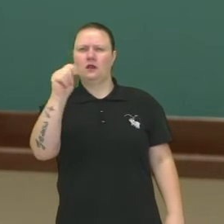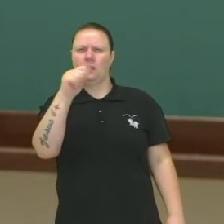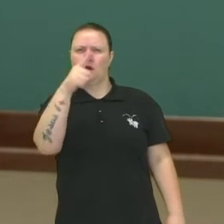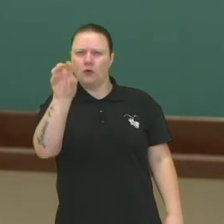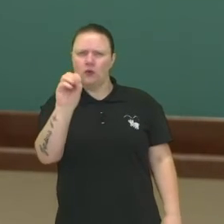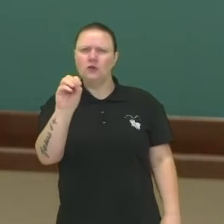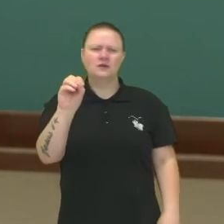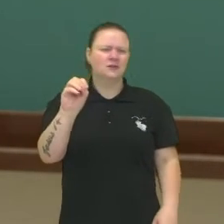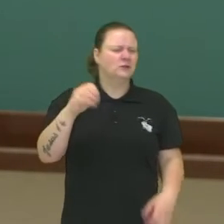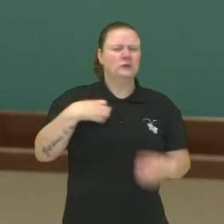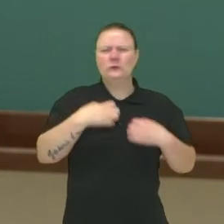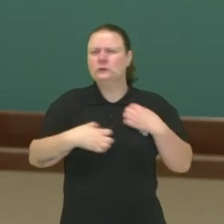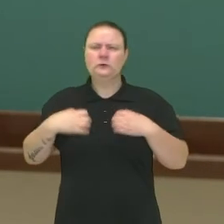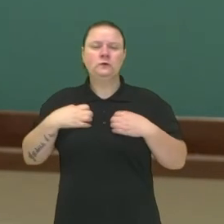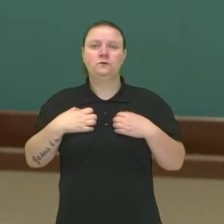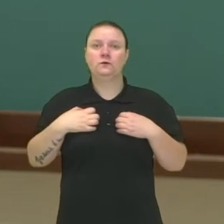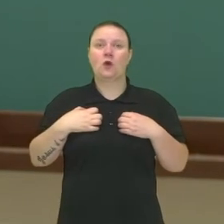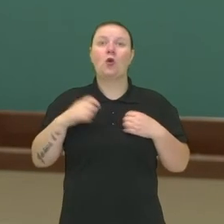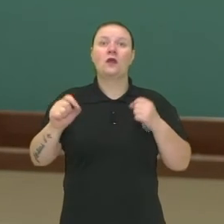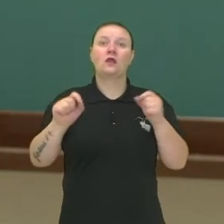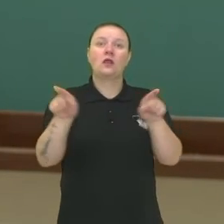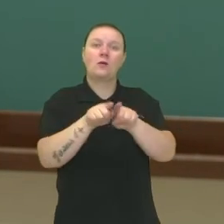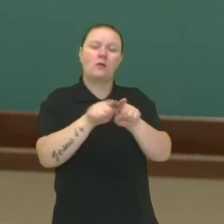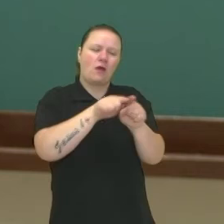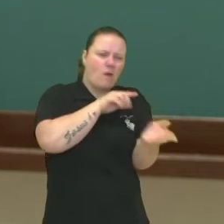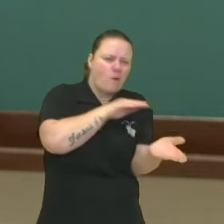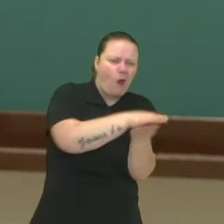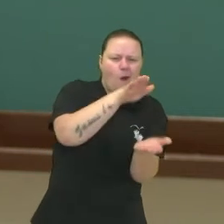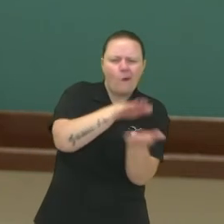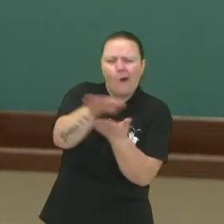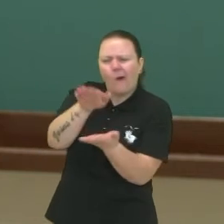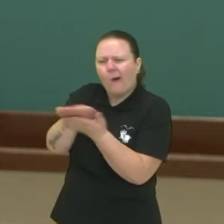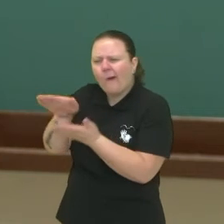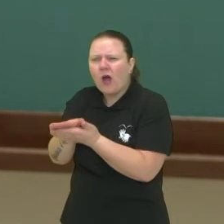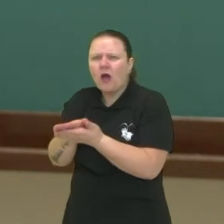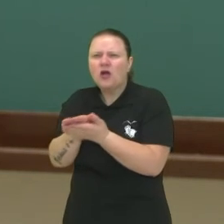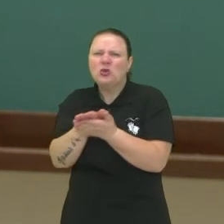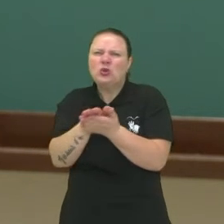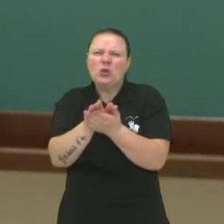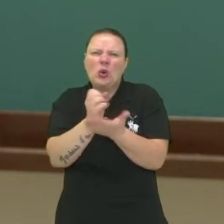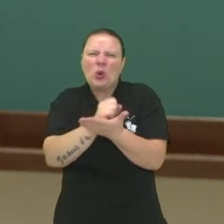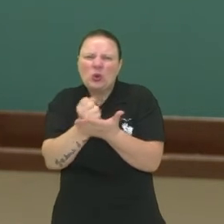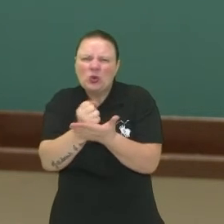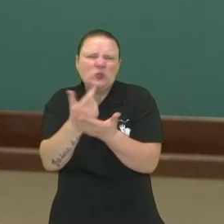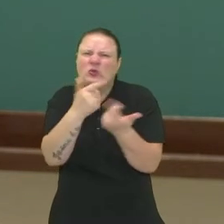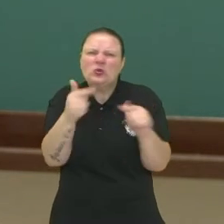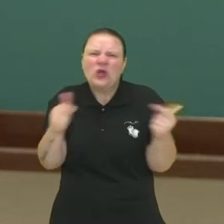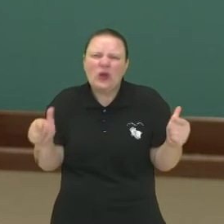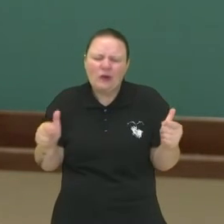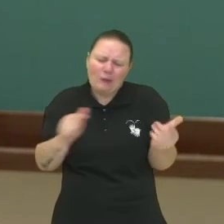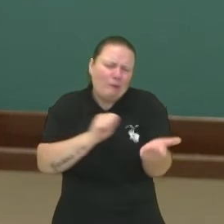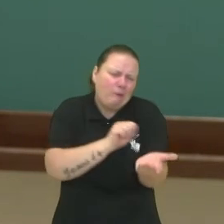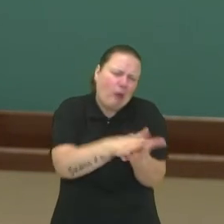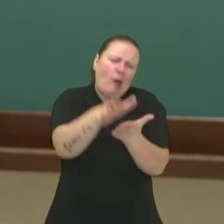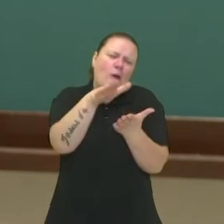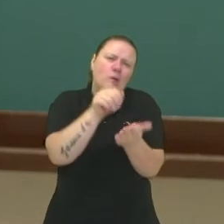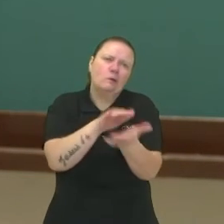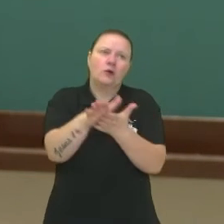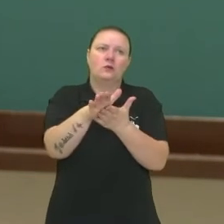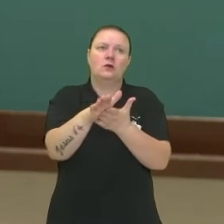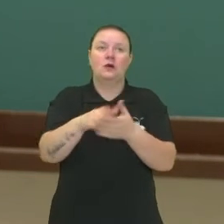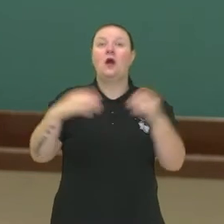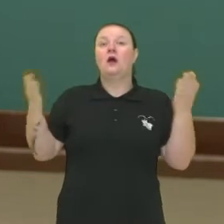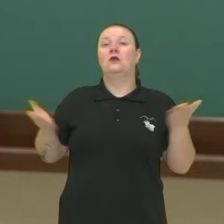Quer dizer, então, gastos descontrolados. Monta, que eu perguntei, ó, de pouca monta,